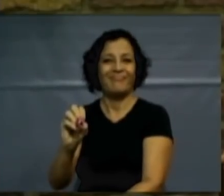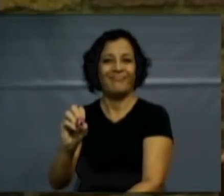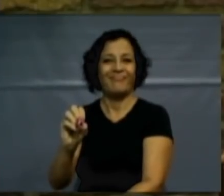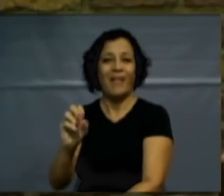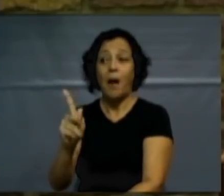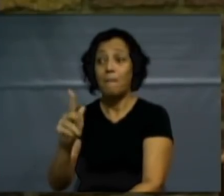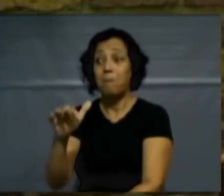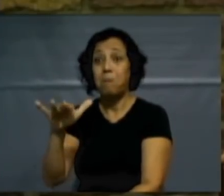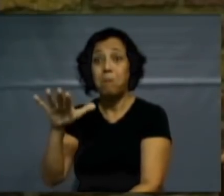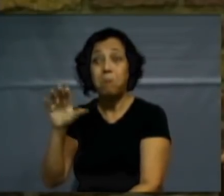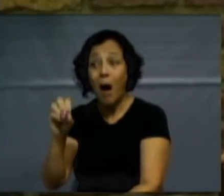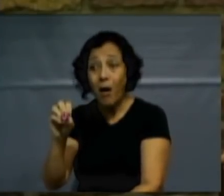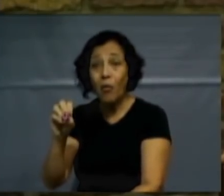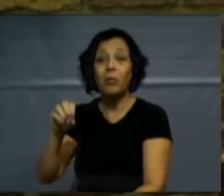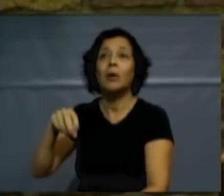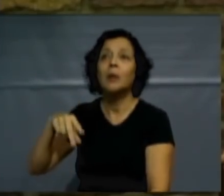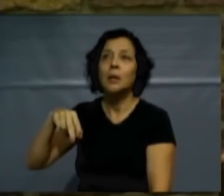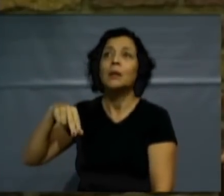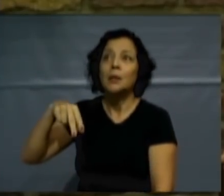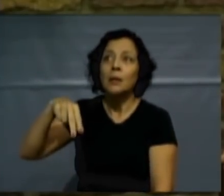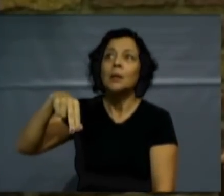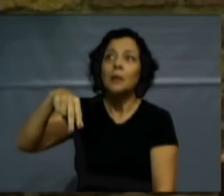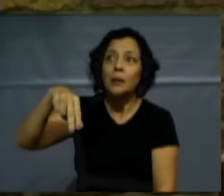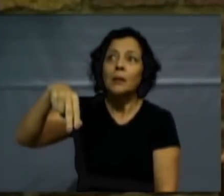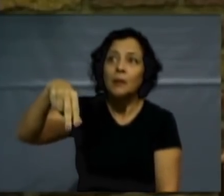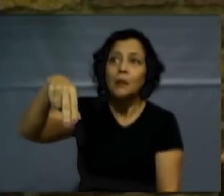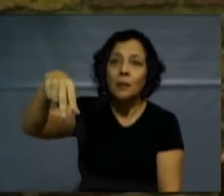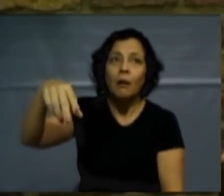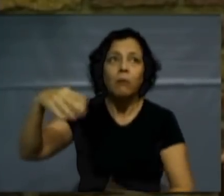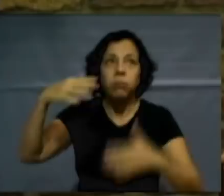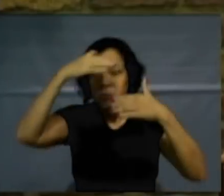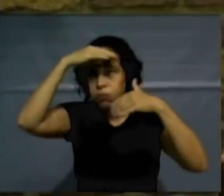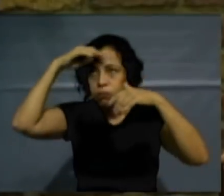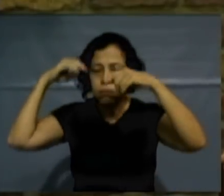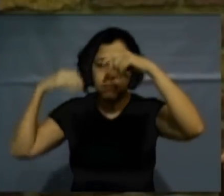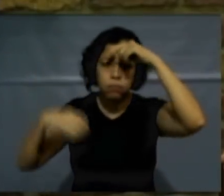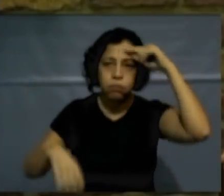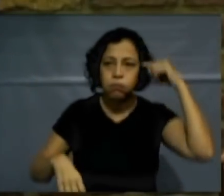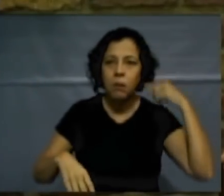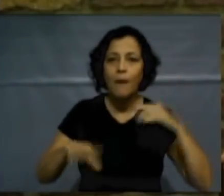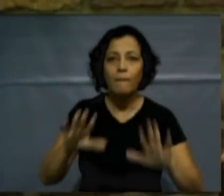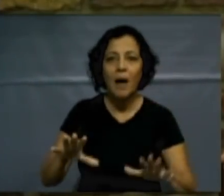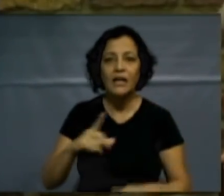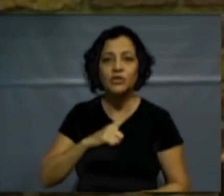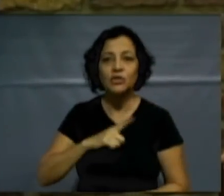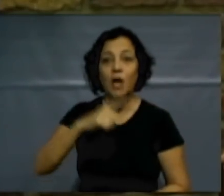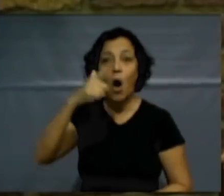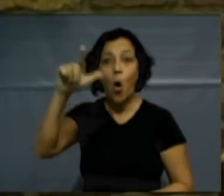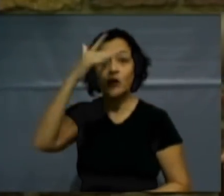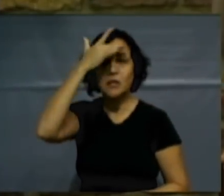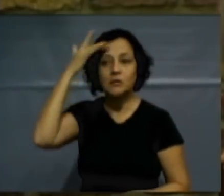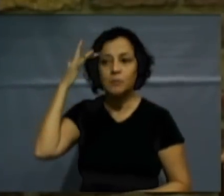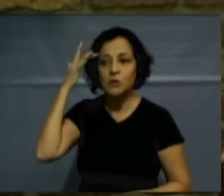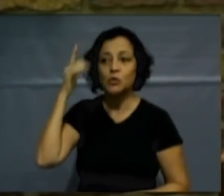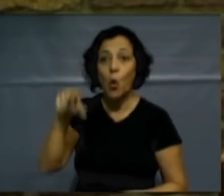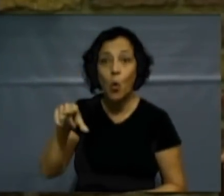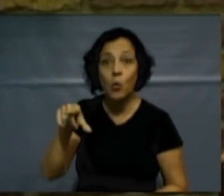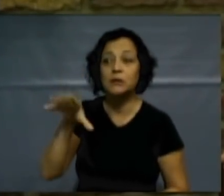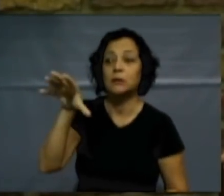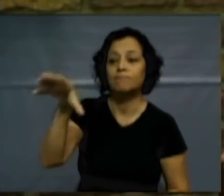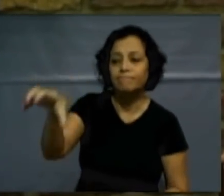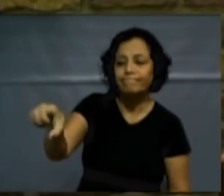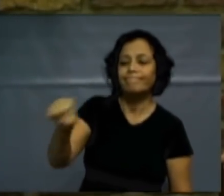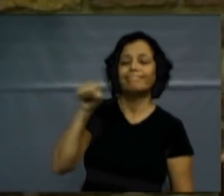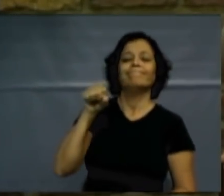morria, coitado. Quantas vezes fora salvo por outros, mas não deixava. E ele dizia que se morresse, seria em nome